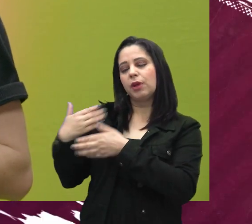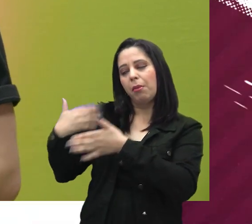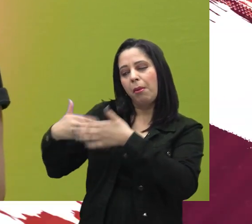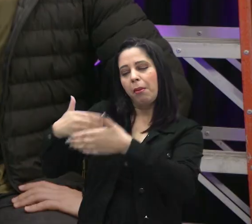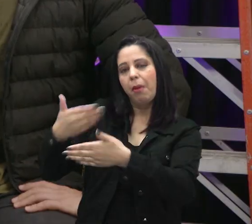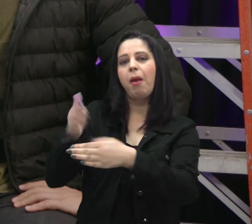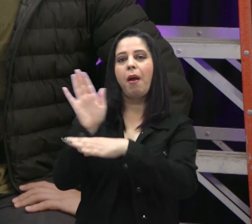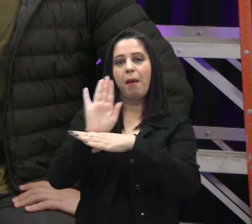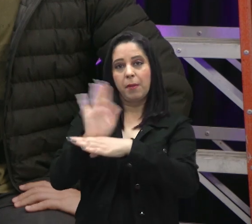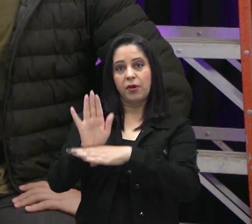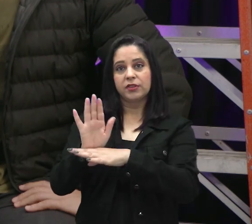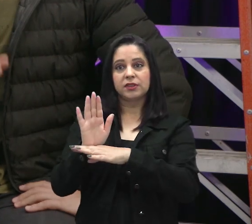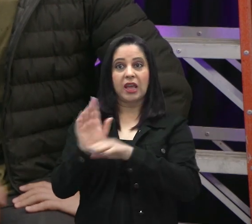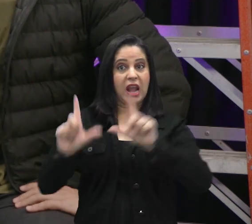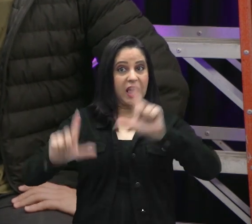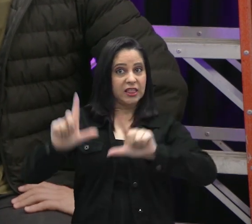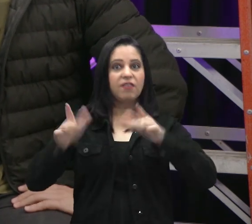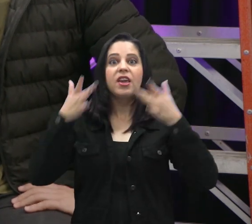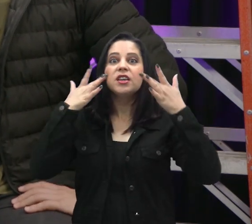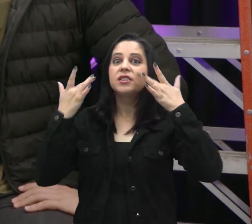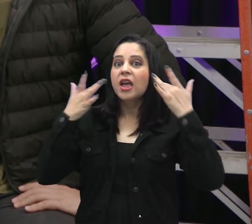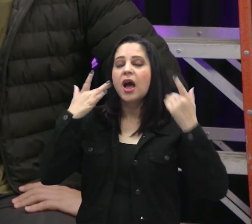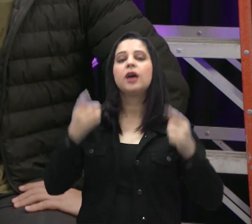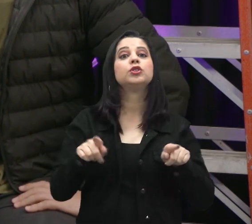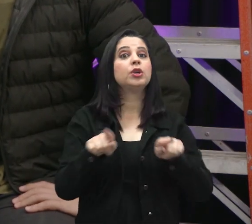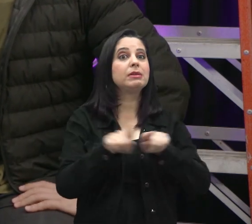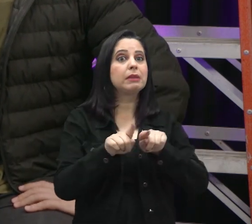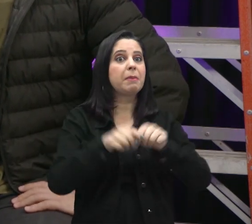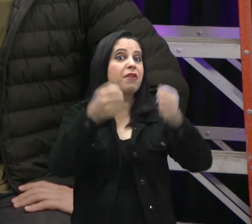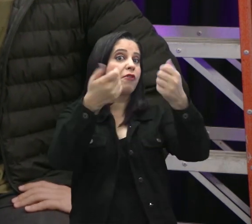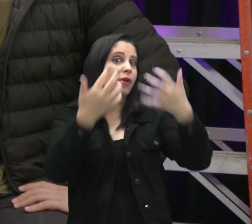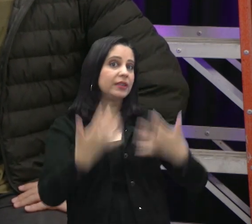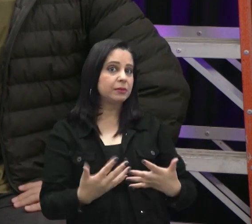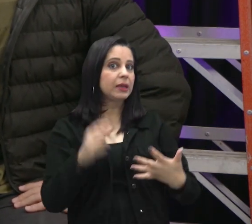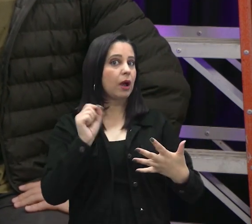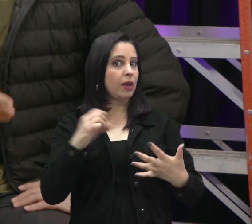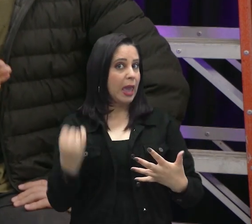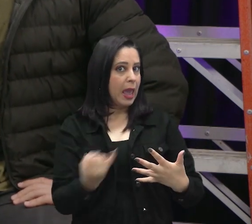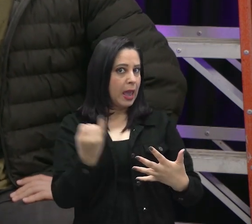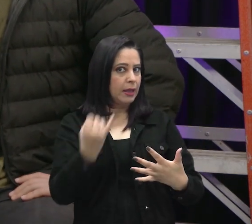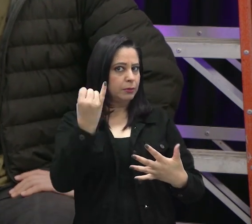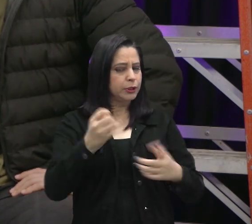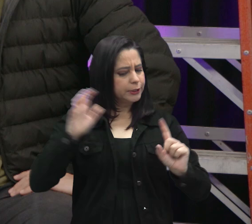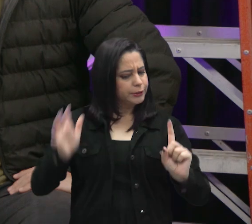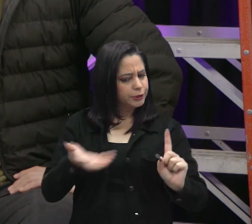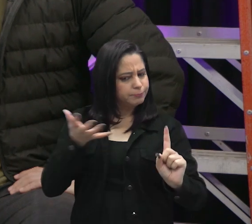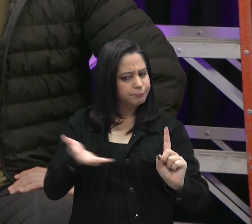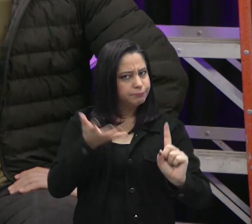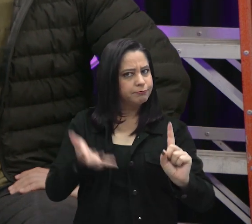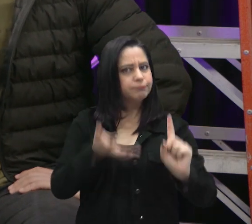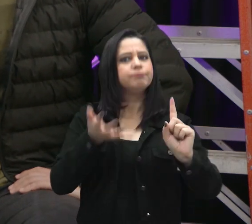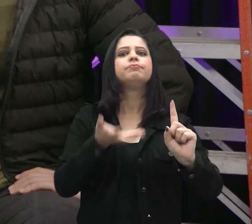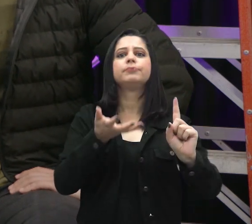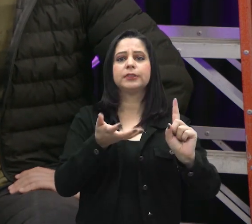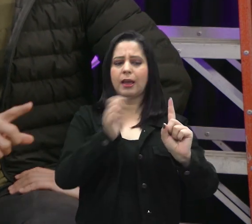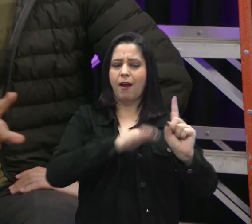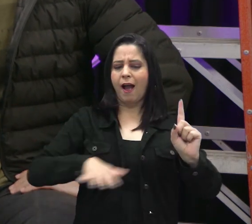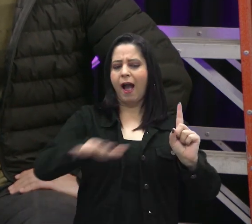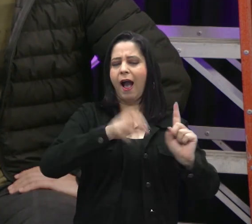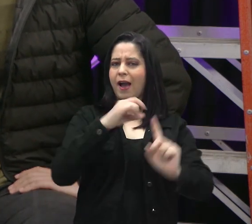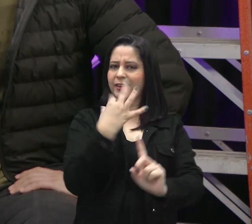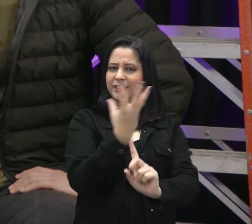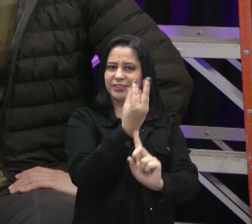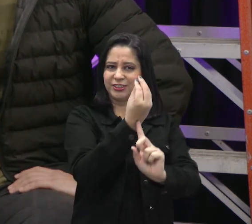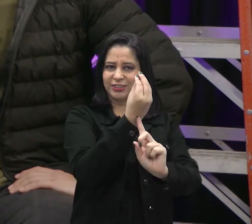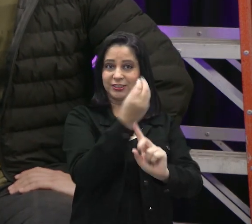e no teatro. E tem mais, hein? A gente vai falar também sobre a importância dos incentivos culturais e como eles ajudam a movimentar a cena artística no